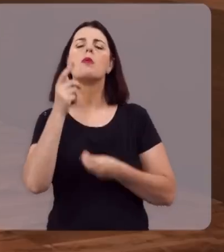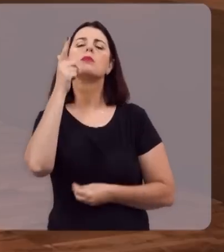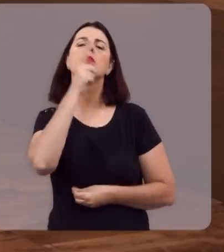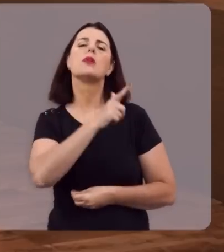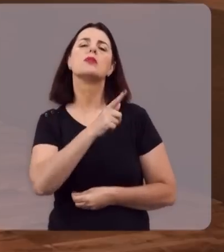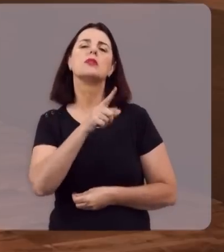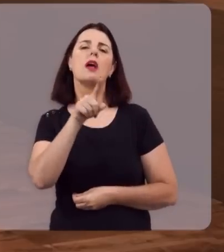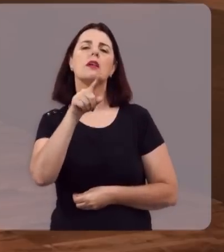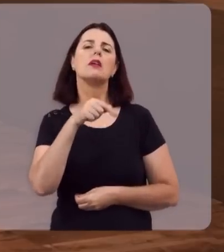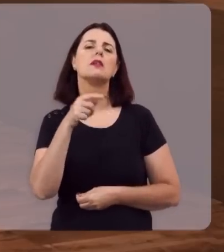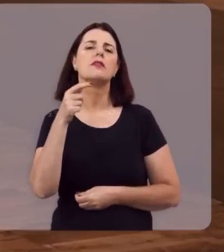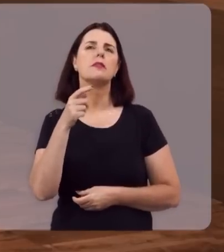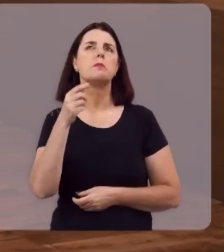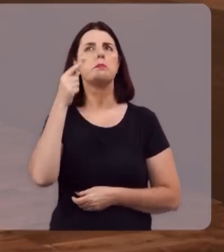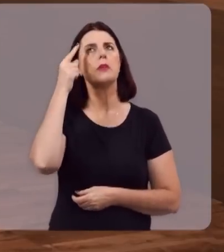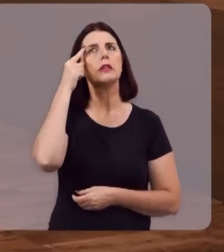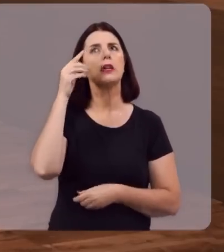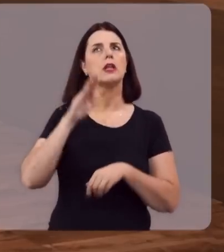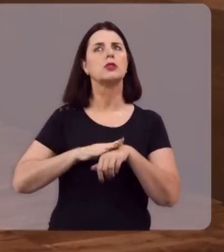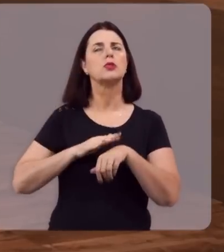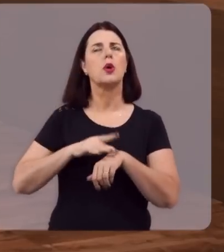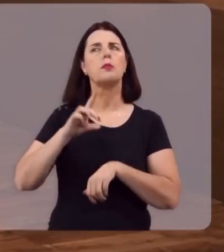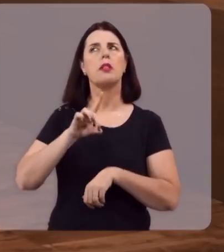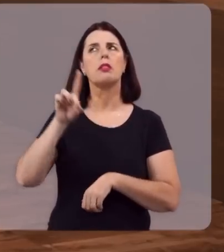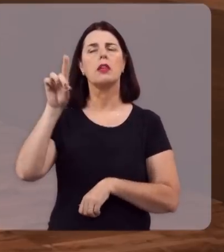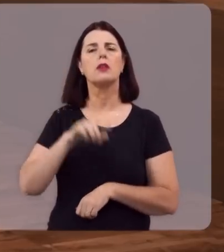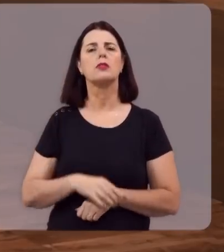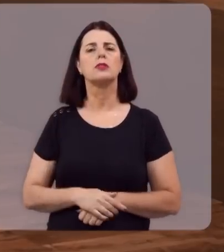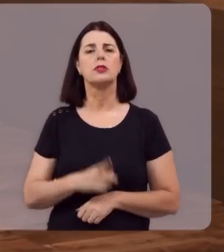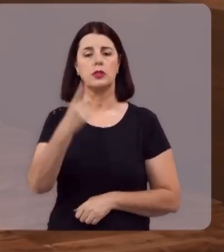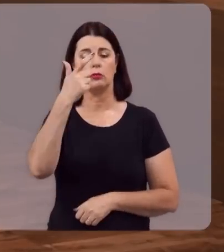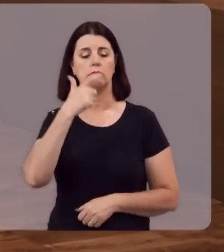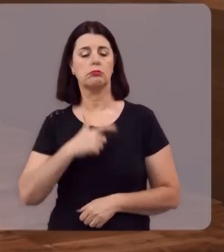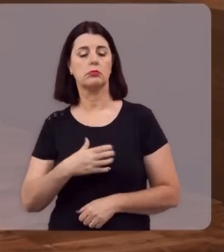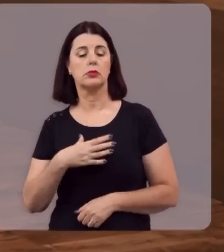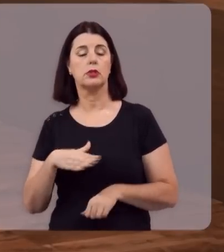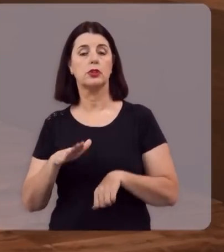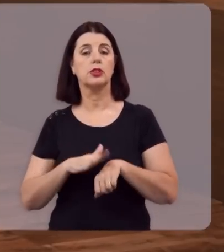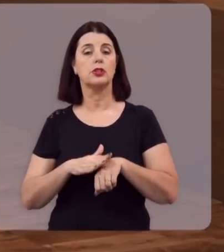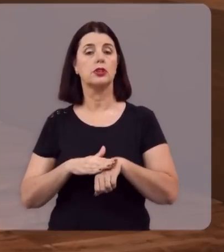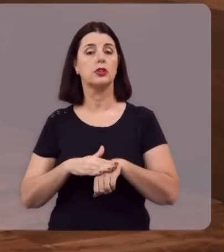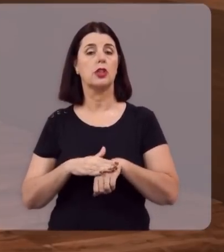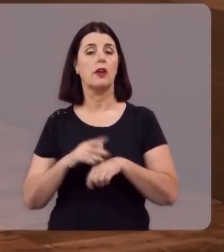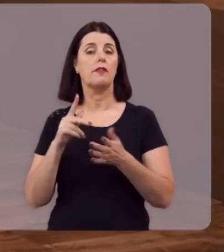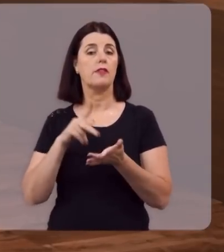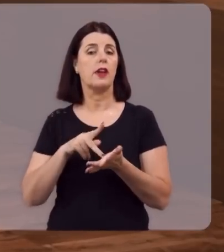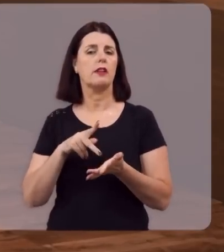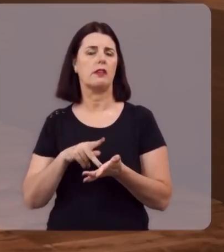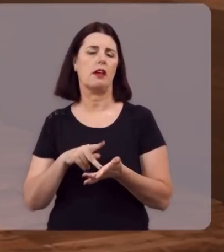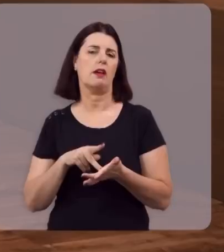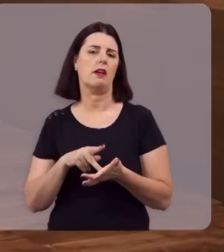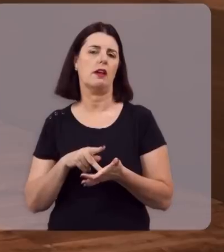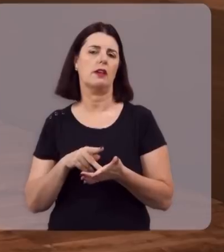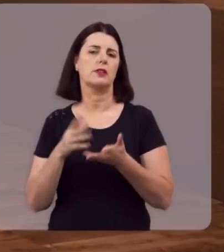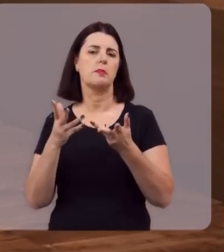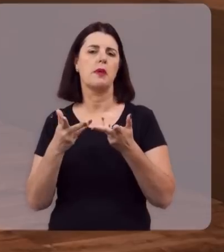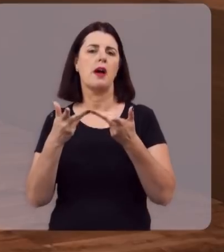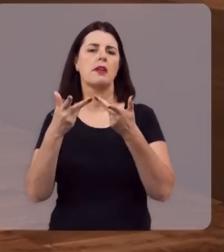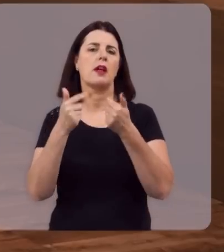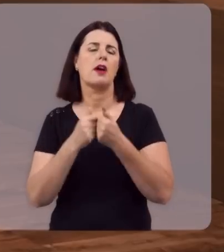como é que você vai reagir a este Deus qual vai ser a sua postura diante desta verdade